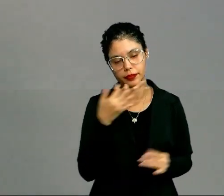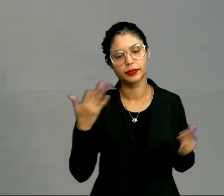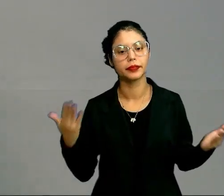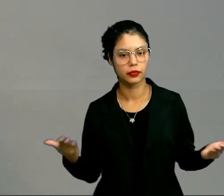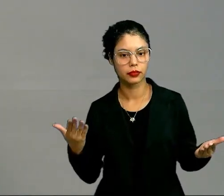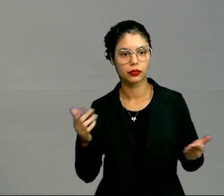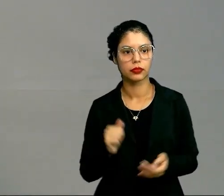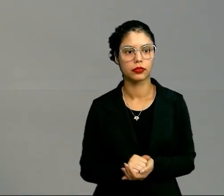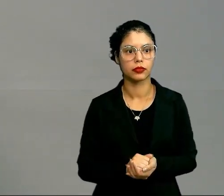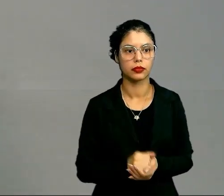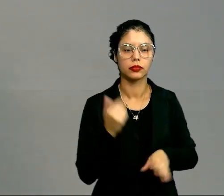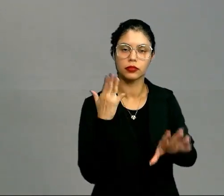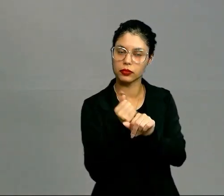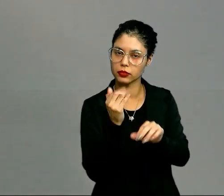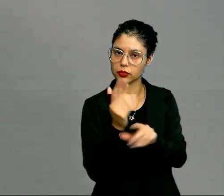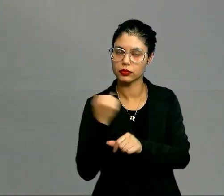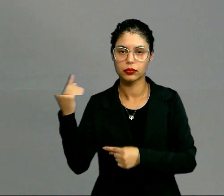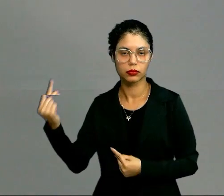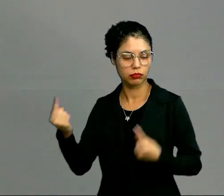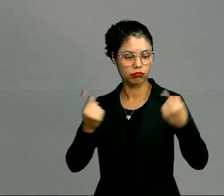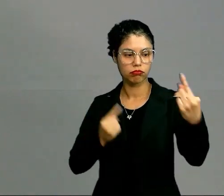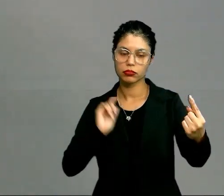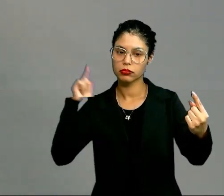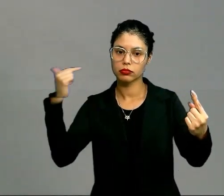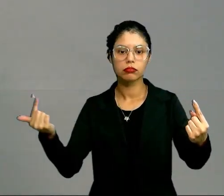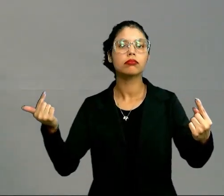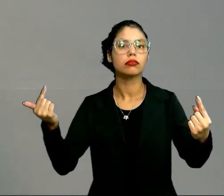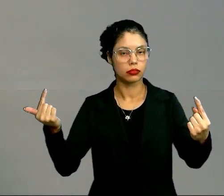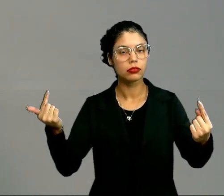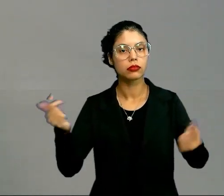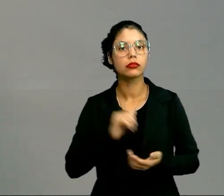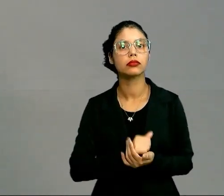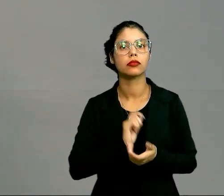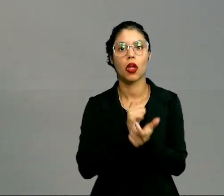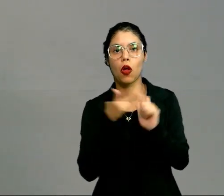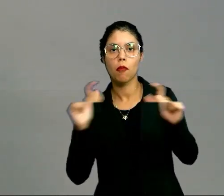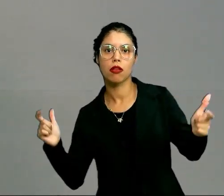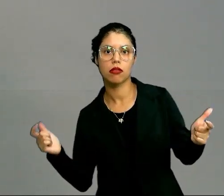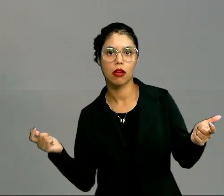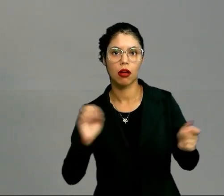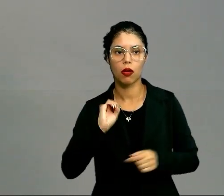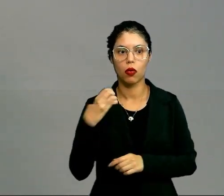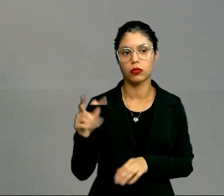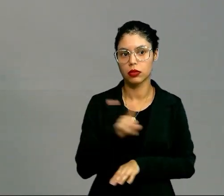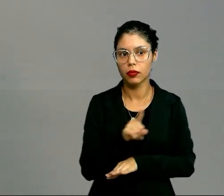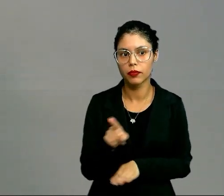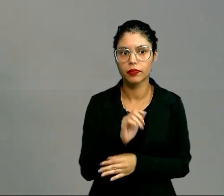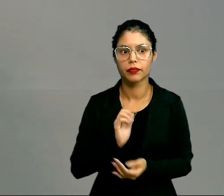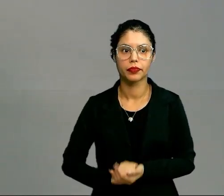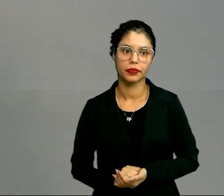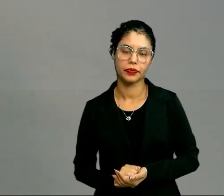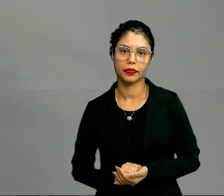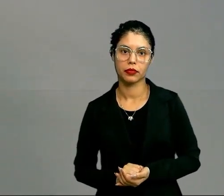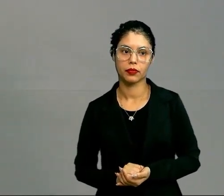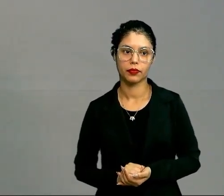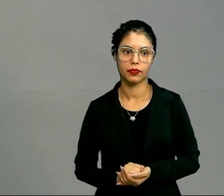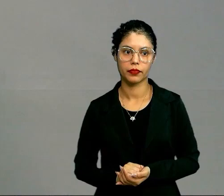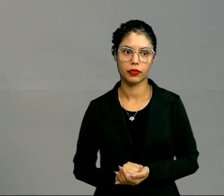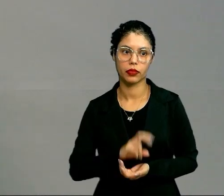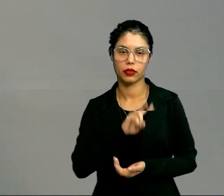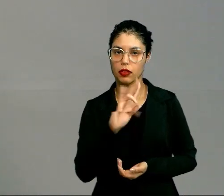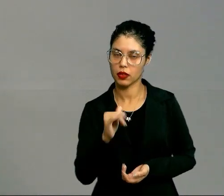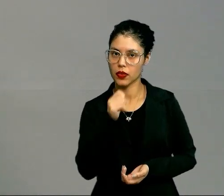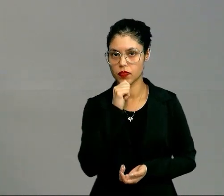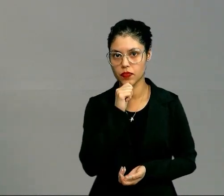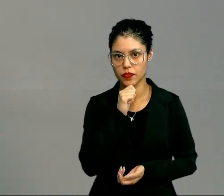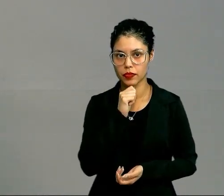opinião. Ele diz assim, somando uma coisa com a outra, né, se vai aumentar o preço do maço do cigarro, ou seja, vai se